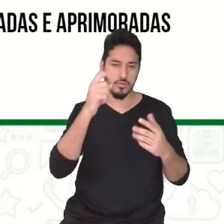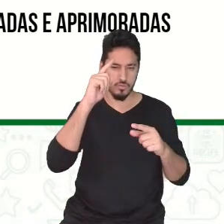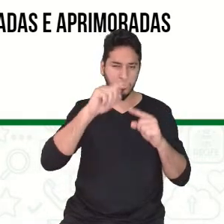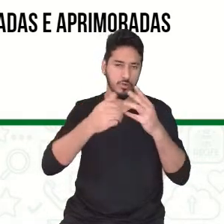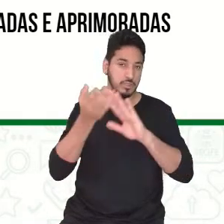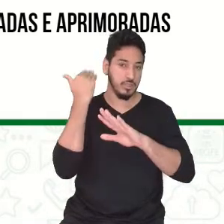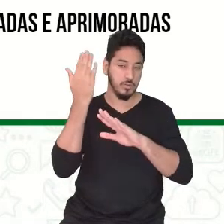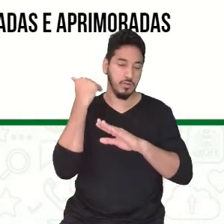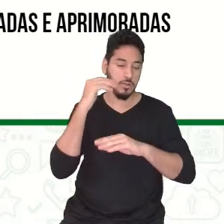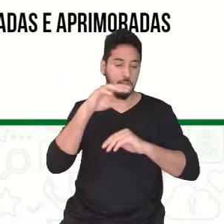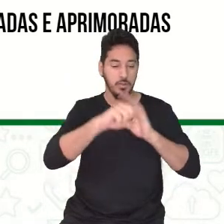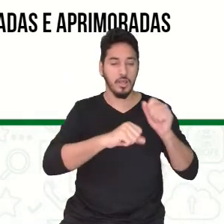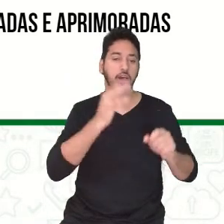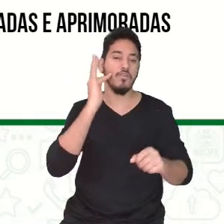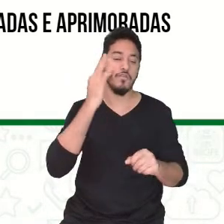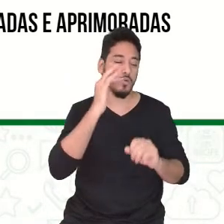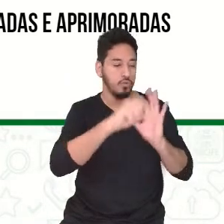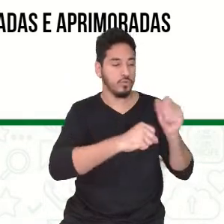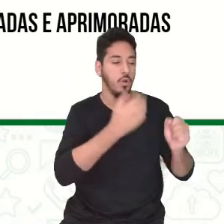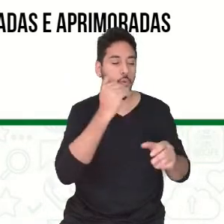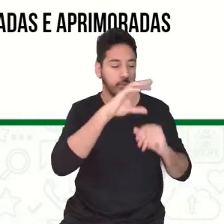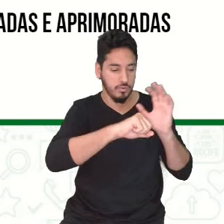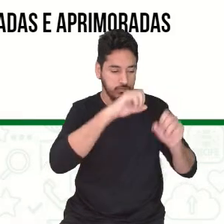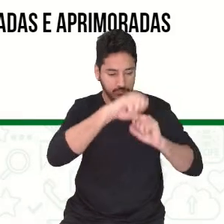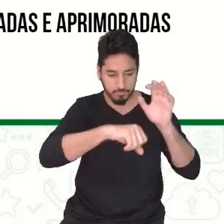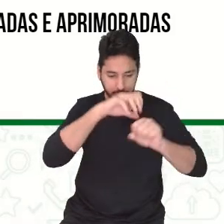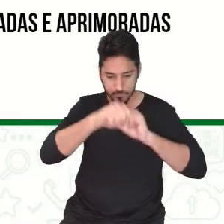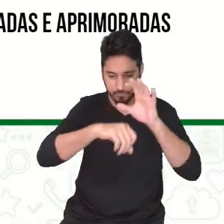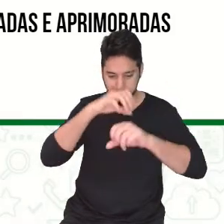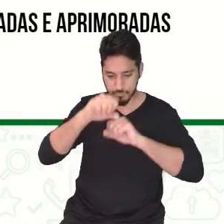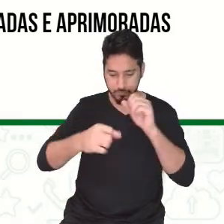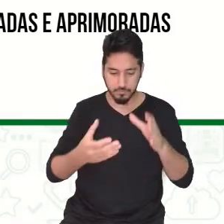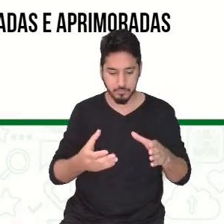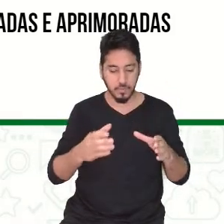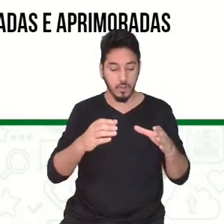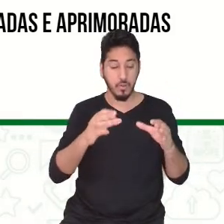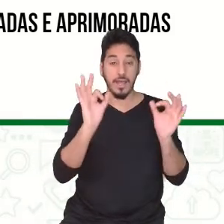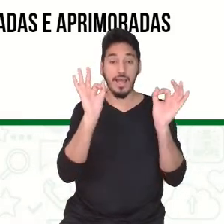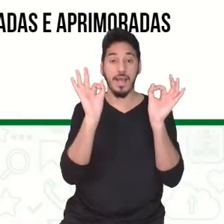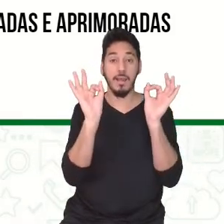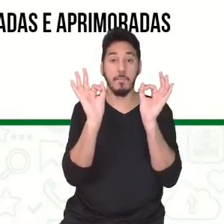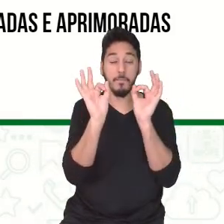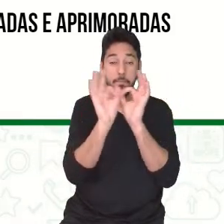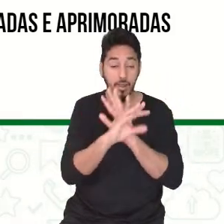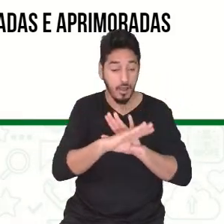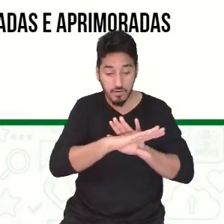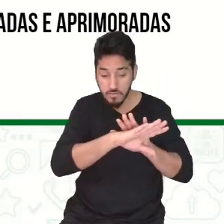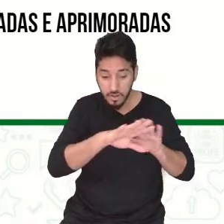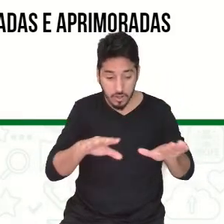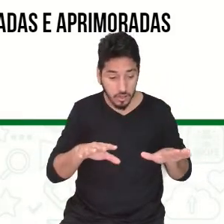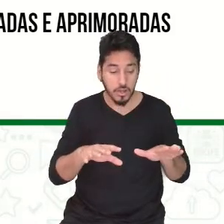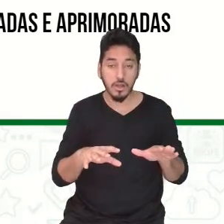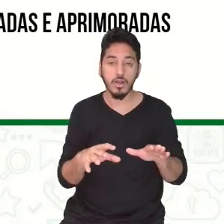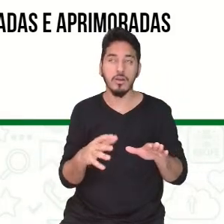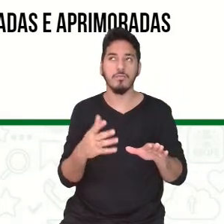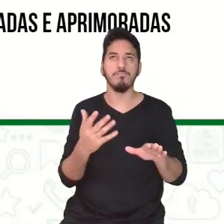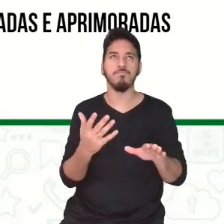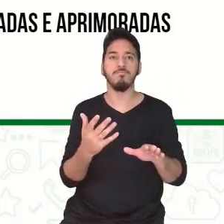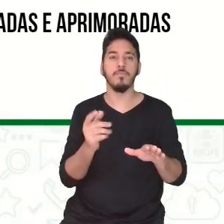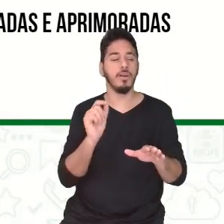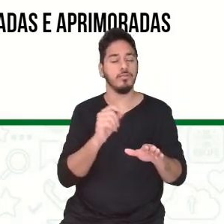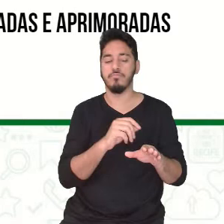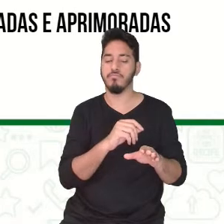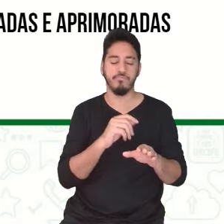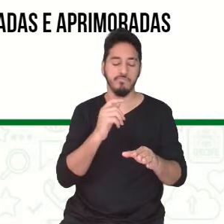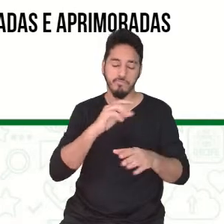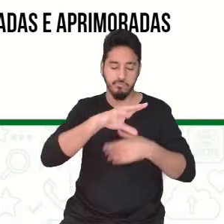né? Pegavam todos os frutos, toda a comida que tinha naquele local, e quando acabavam os recursos daquele local, aí iam